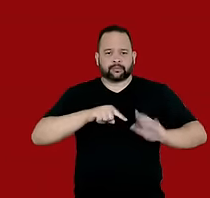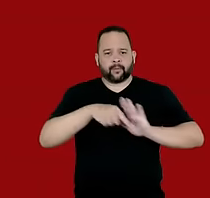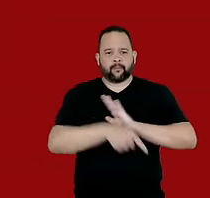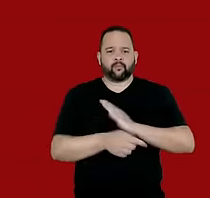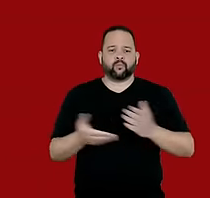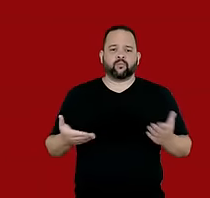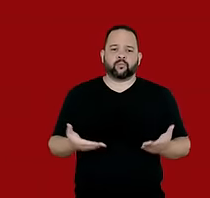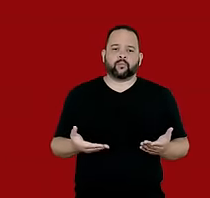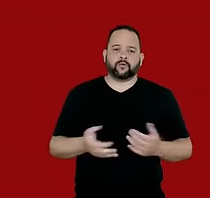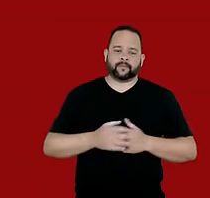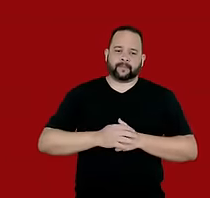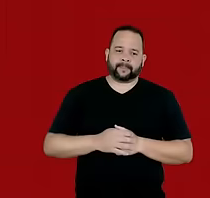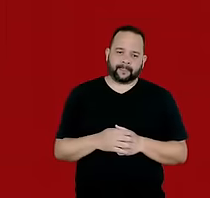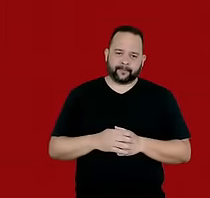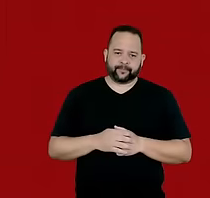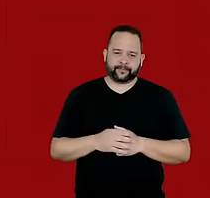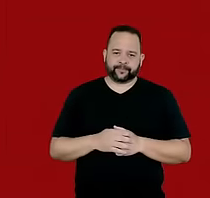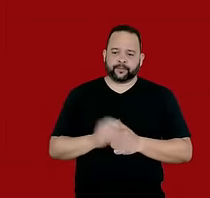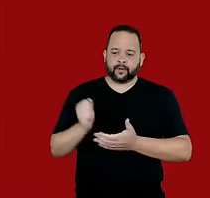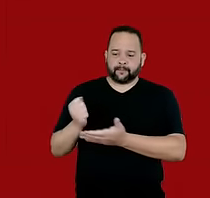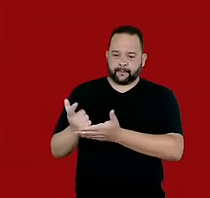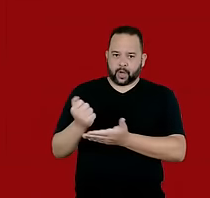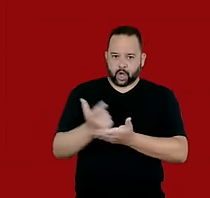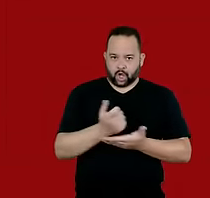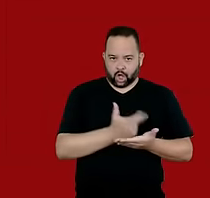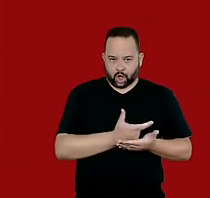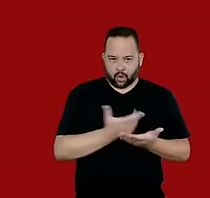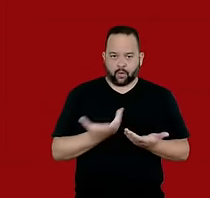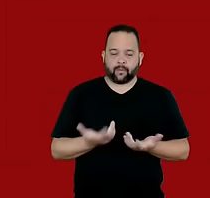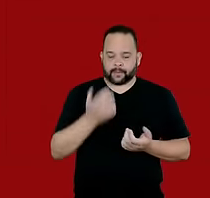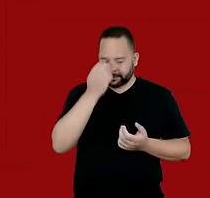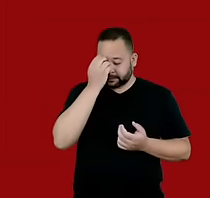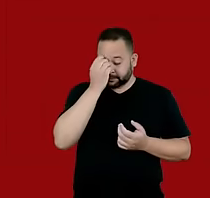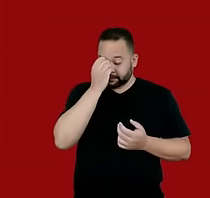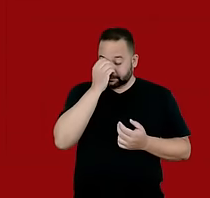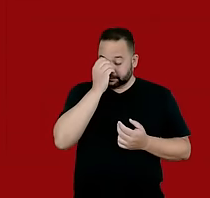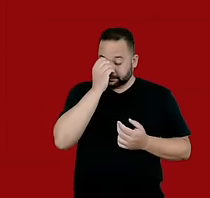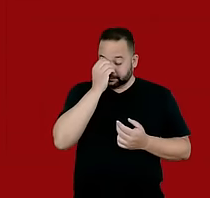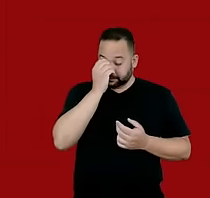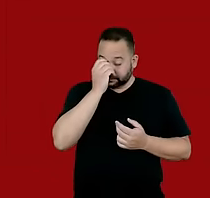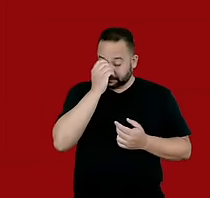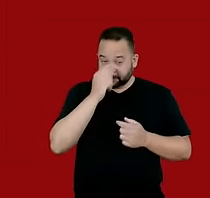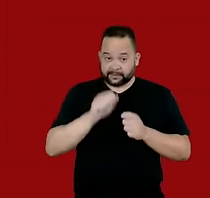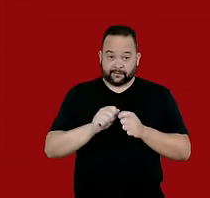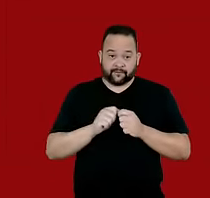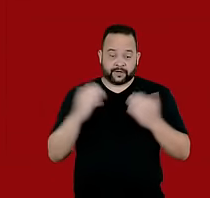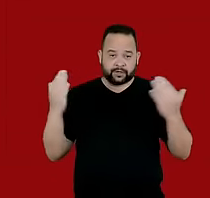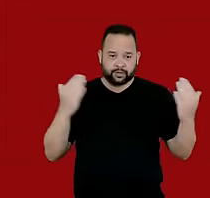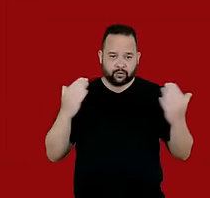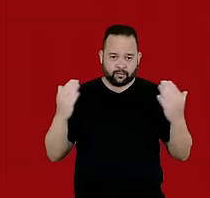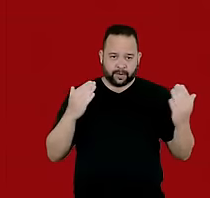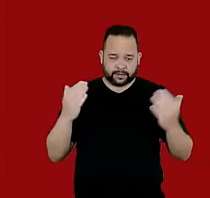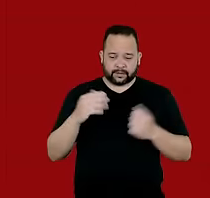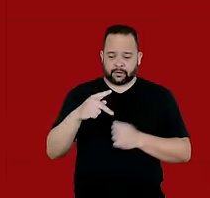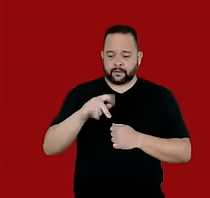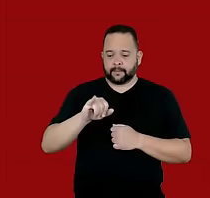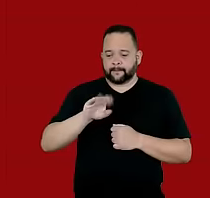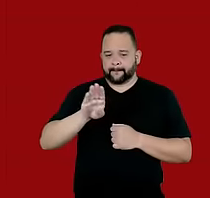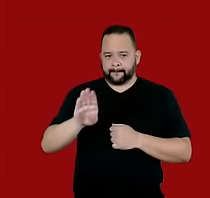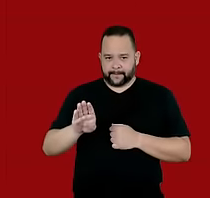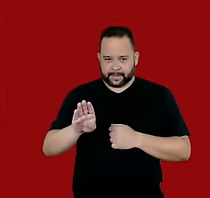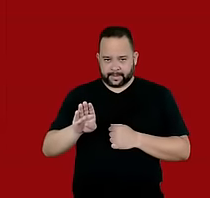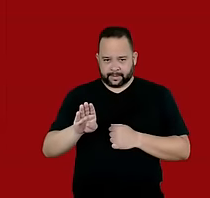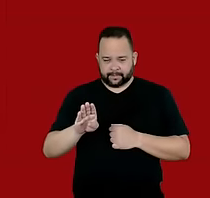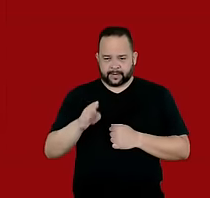parte de consumo a gente olhando tamb a gente fez também essa comparação eh olhando PIB e consumo olhando essa parte de vendas e